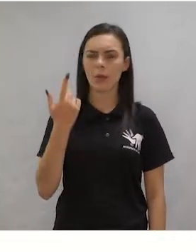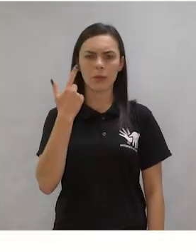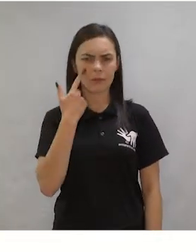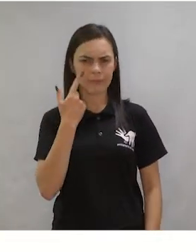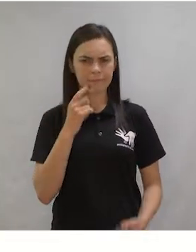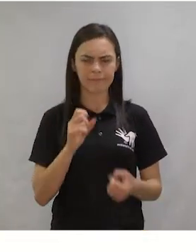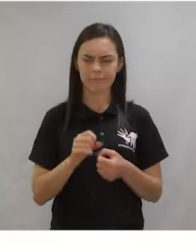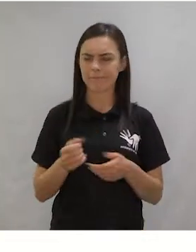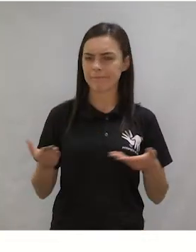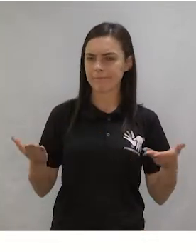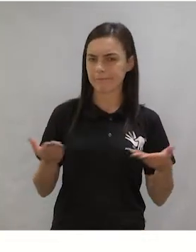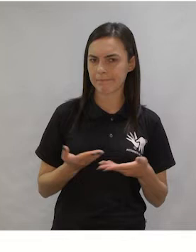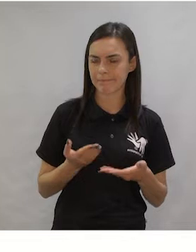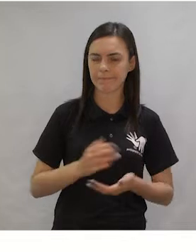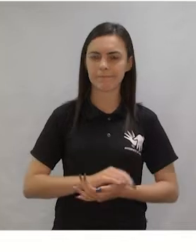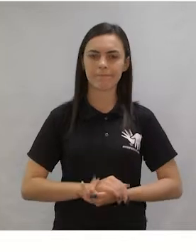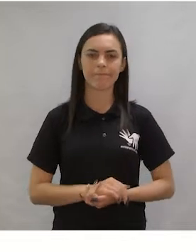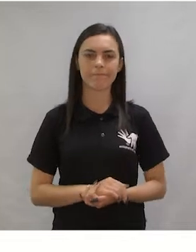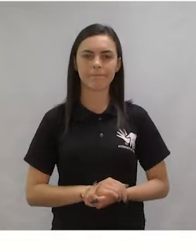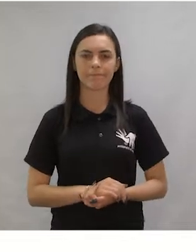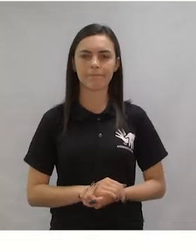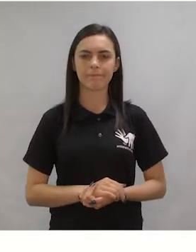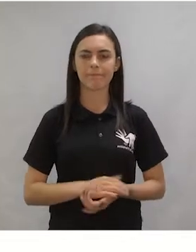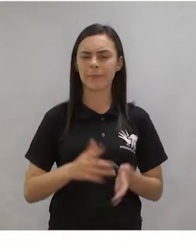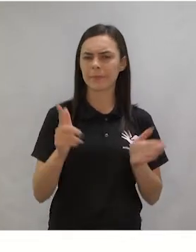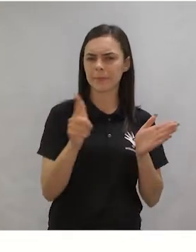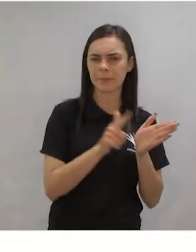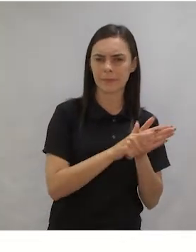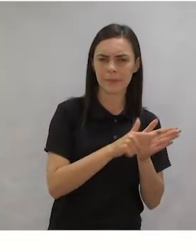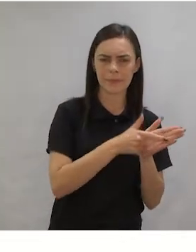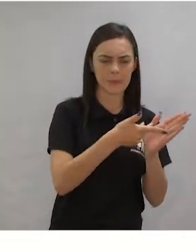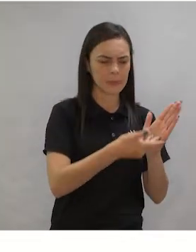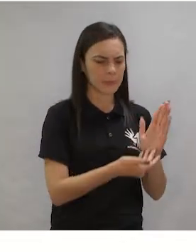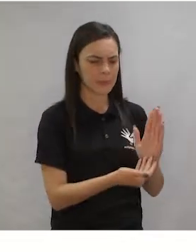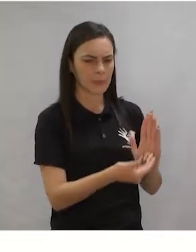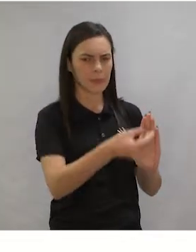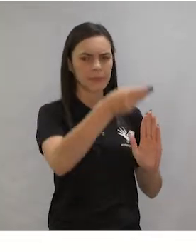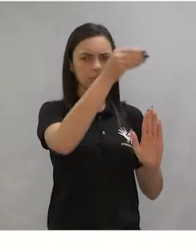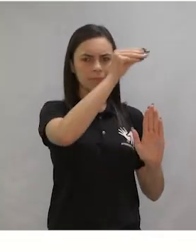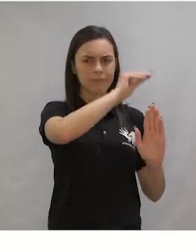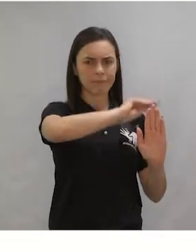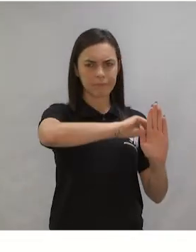Vamos fazer aqui. Vou virar aqui a minha folha